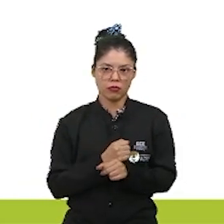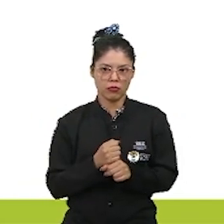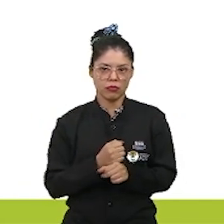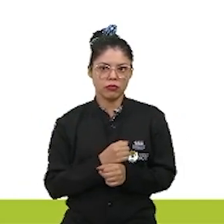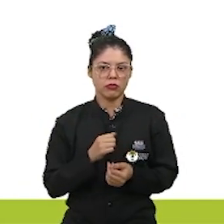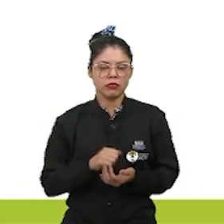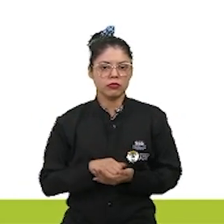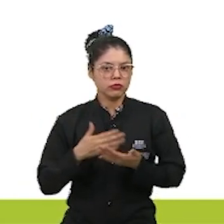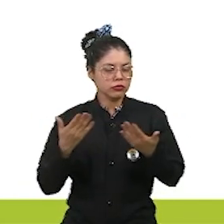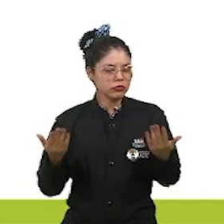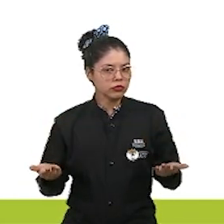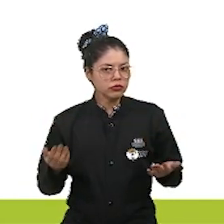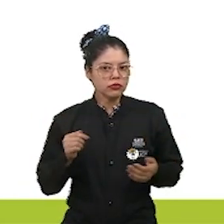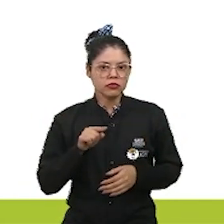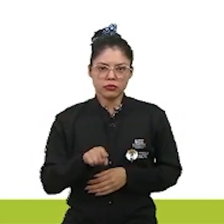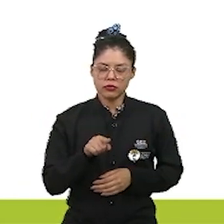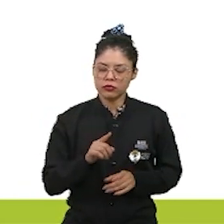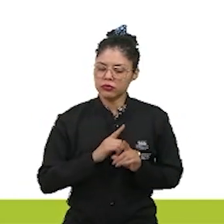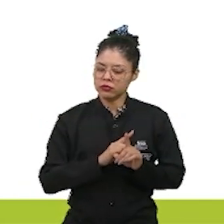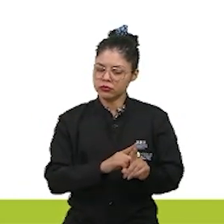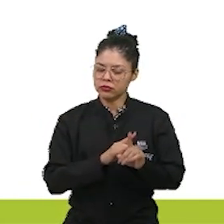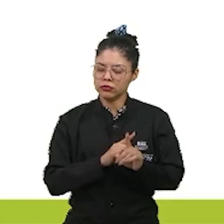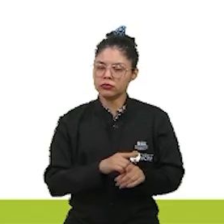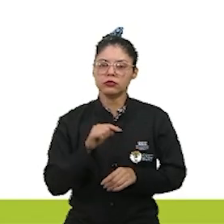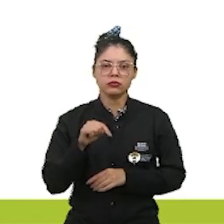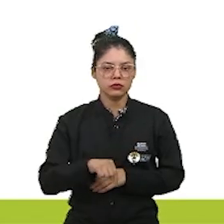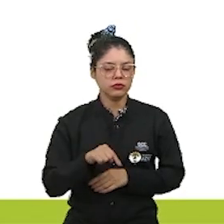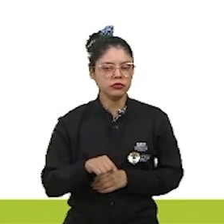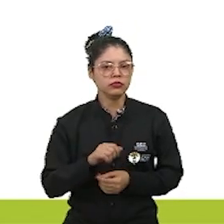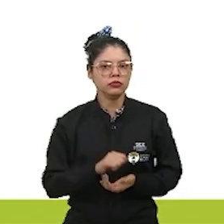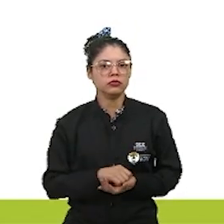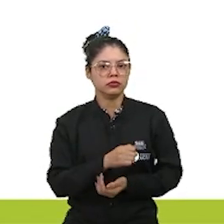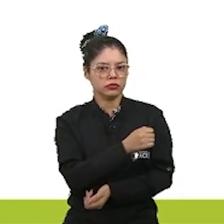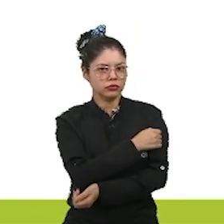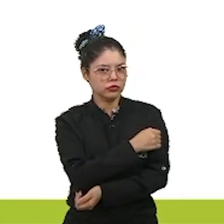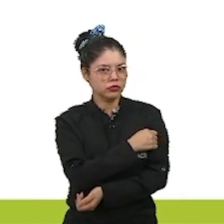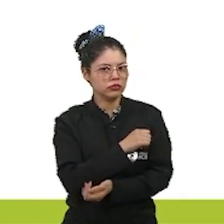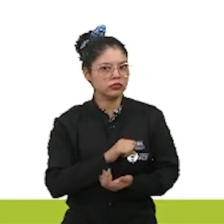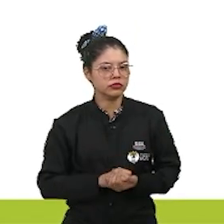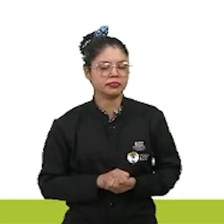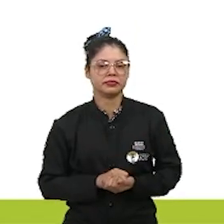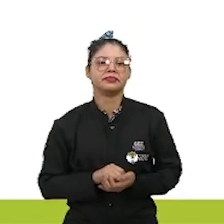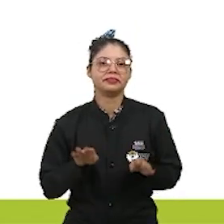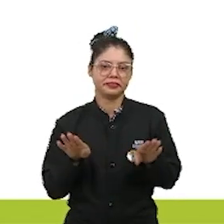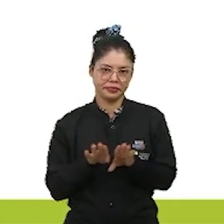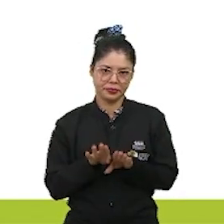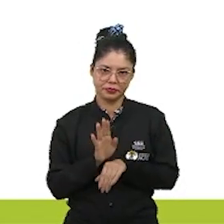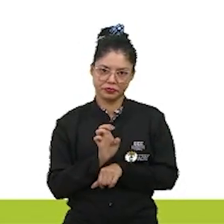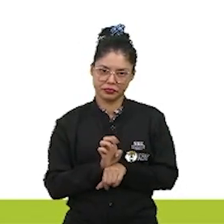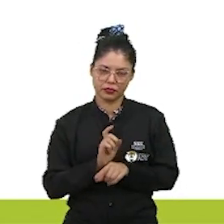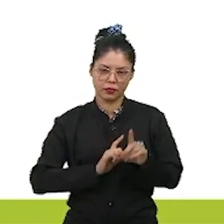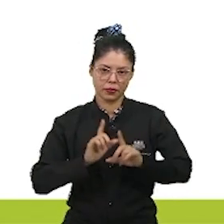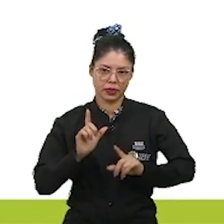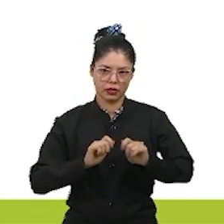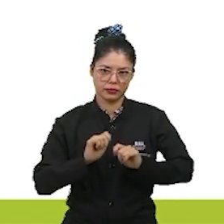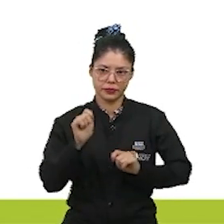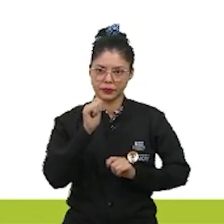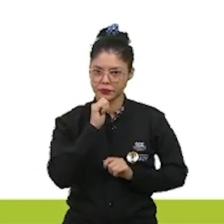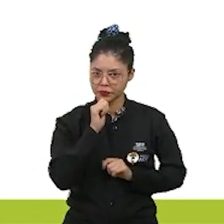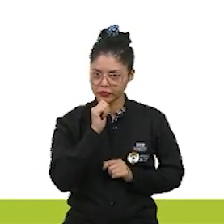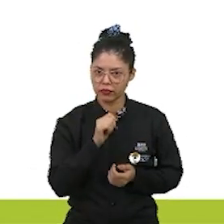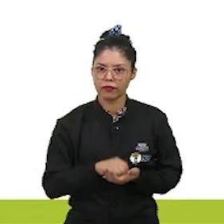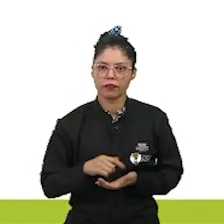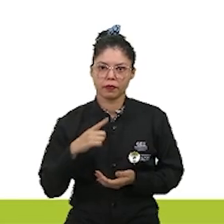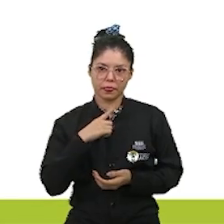Inclusive, né, pessoal, se você está acompanhando aqui, se você é aluno da nossa rede, aqui no nosso estado do Acre. Apesar de